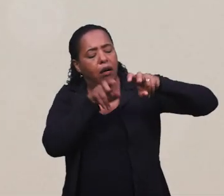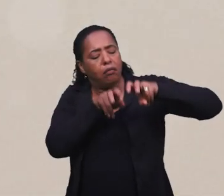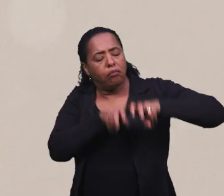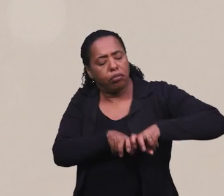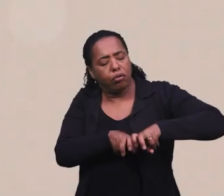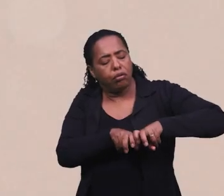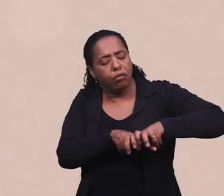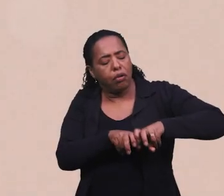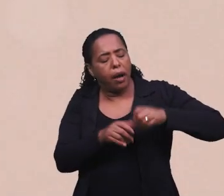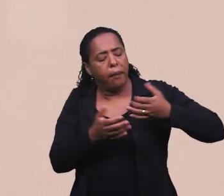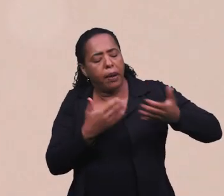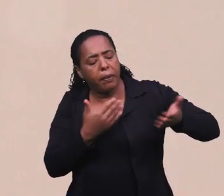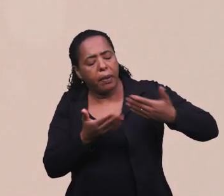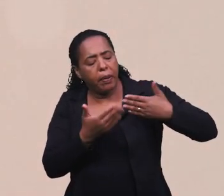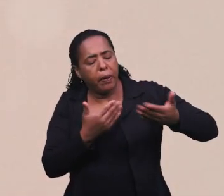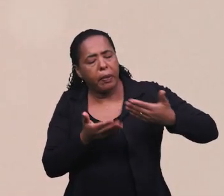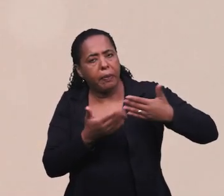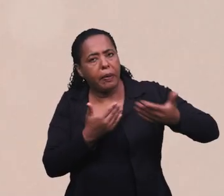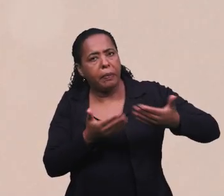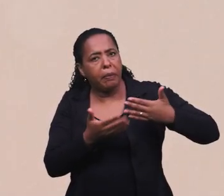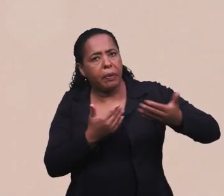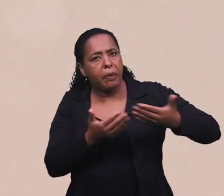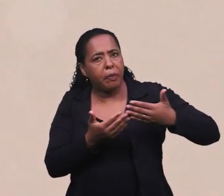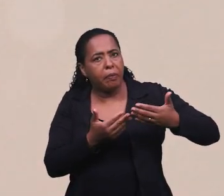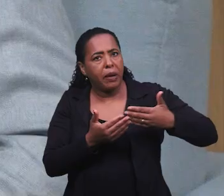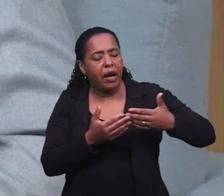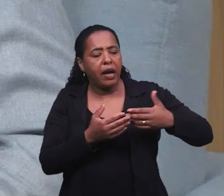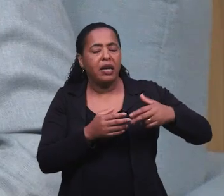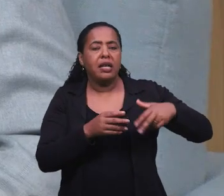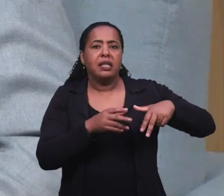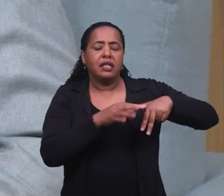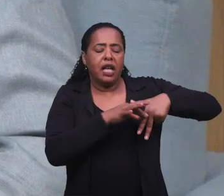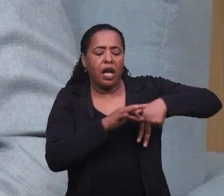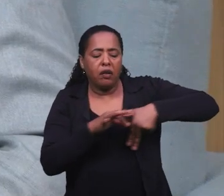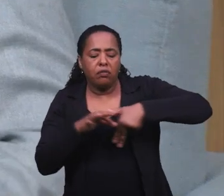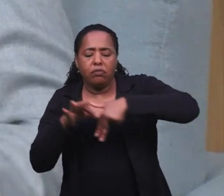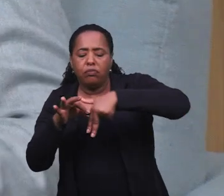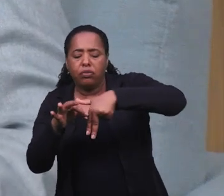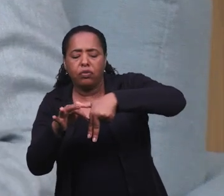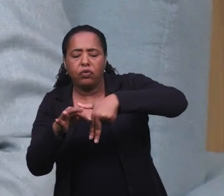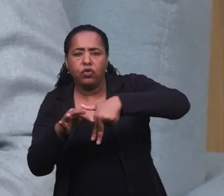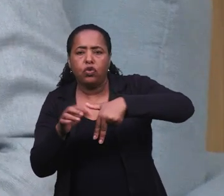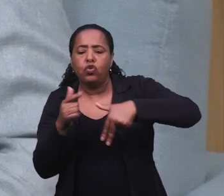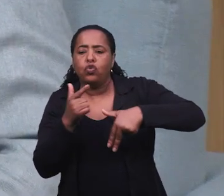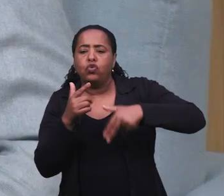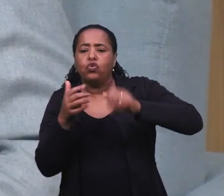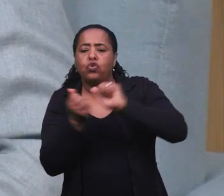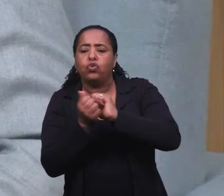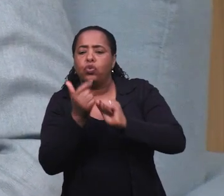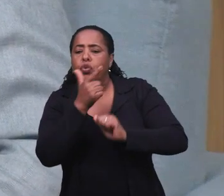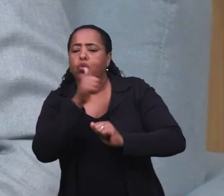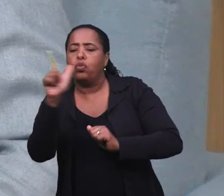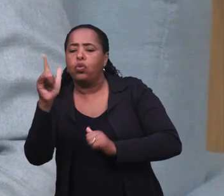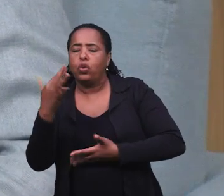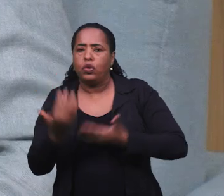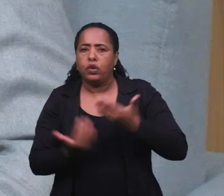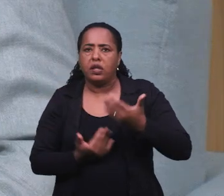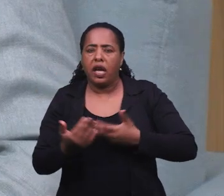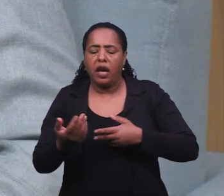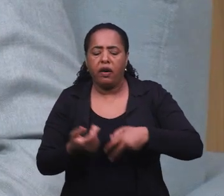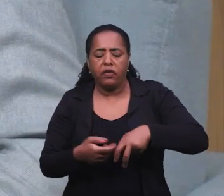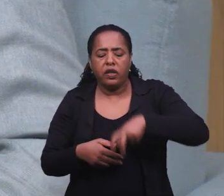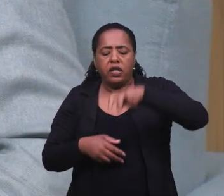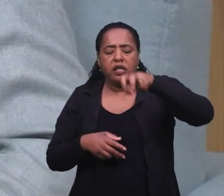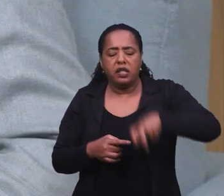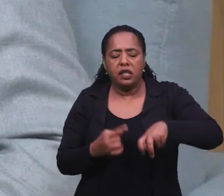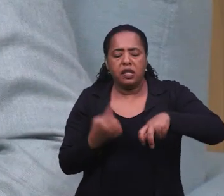é da igreja. Como devemos proceder? Glória a Deus! Muito bom, Isabela, ter a sua participação